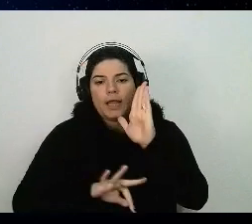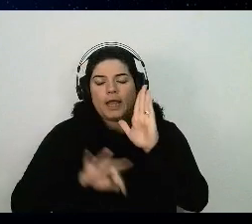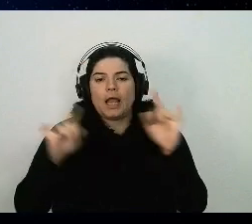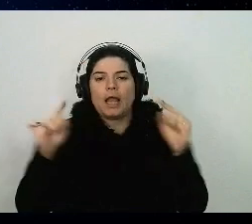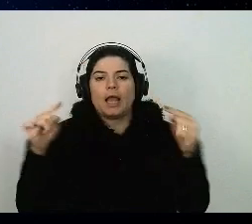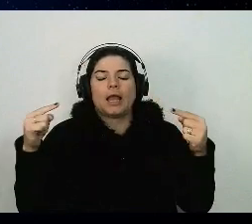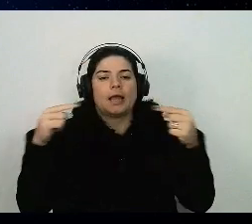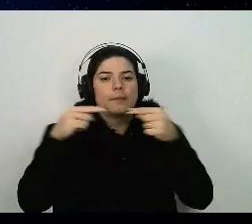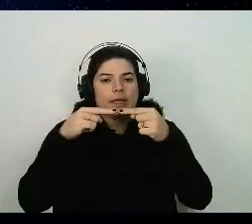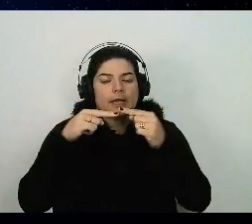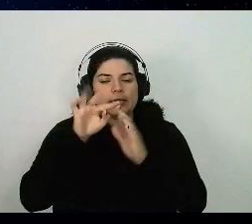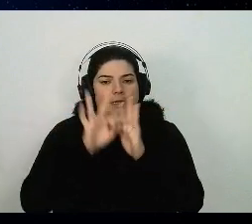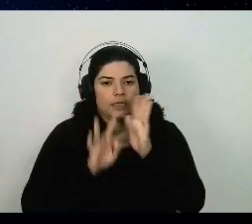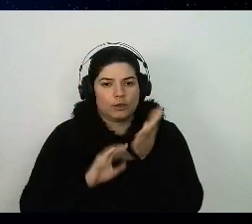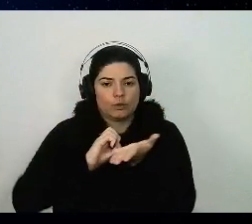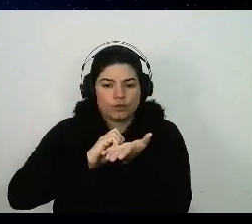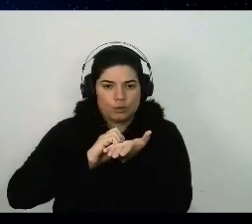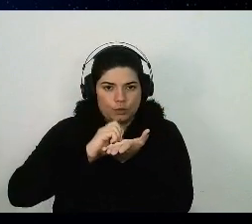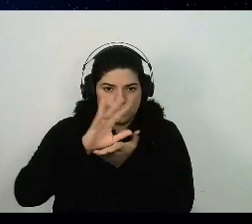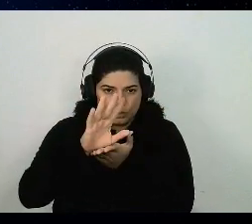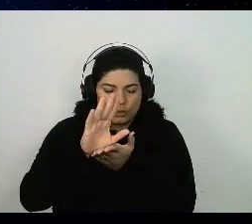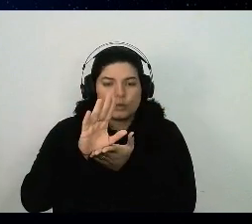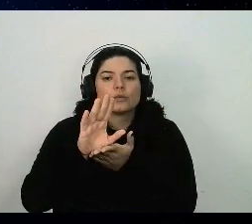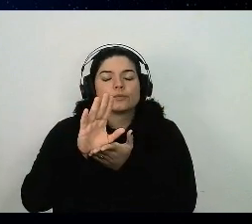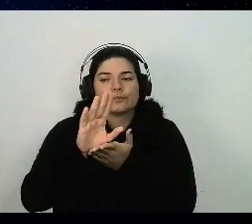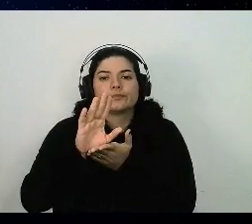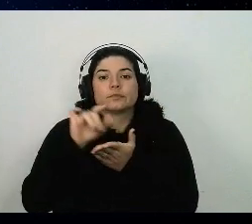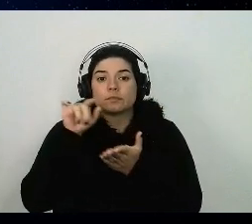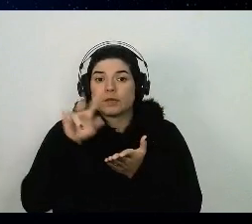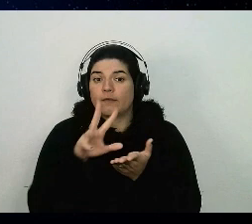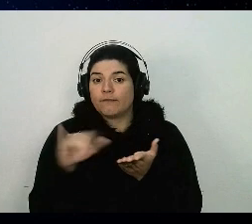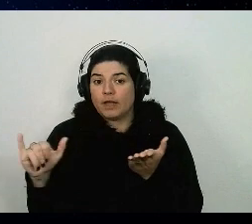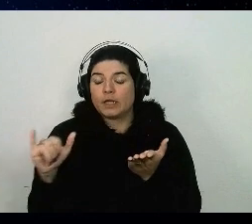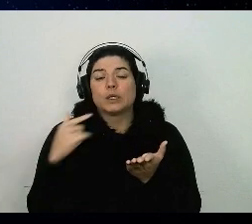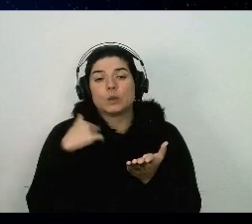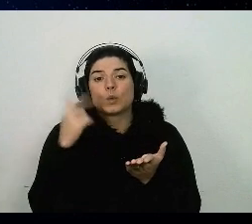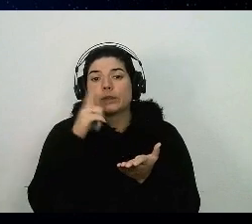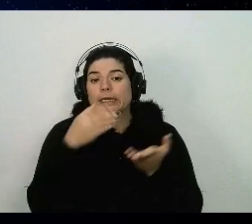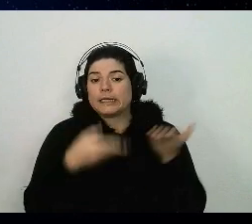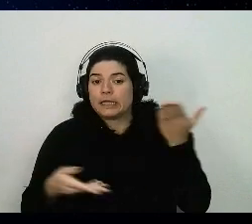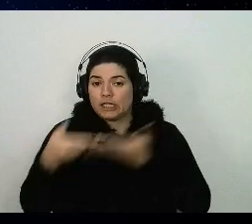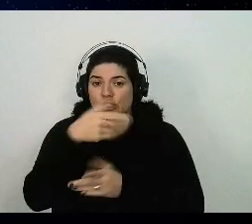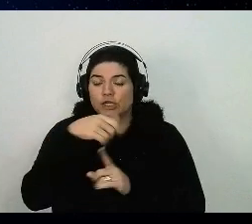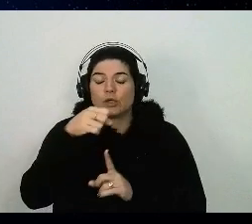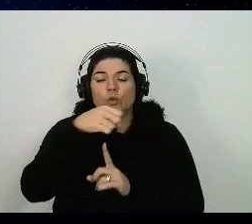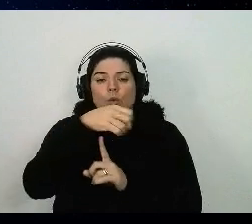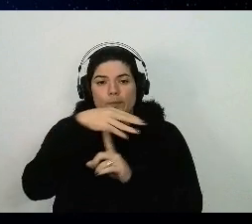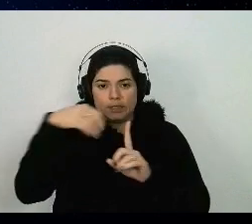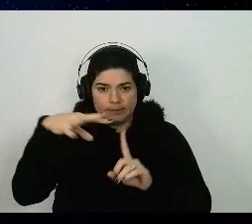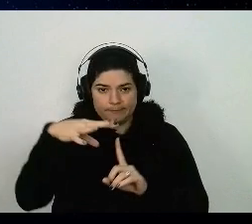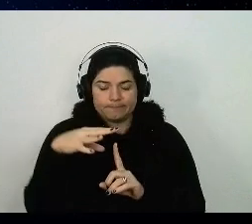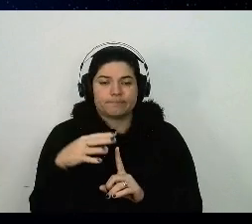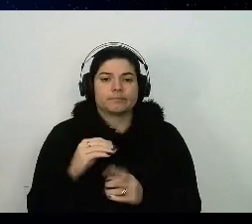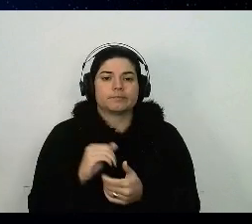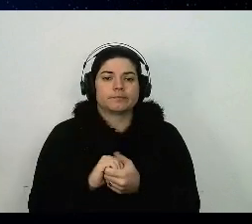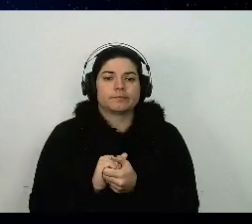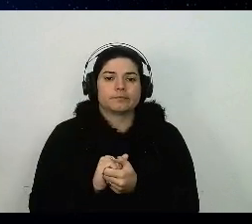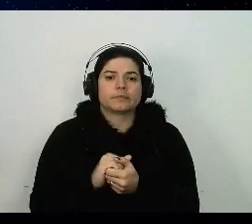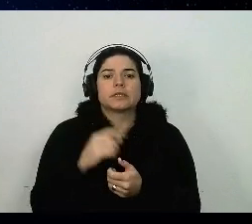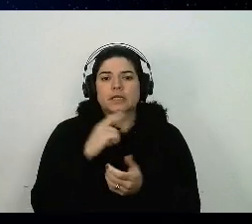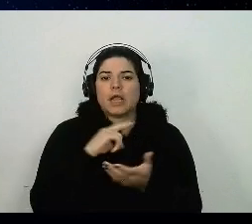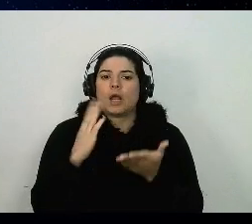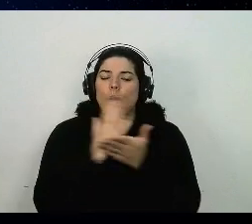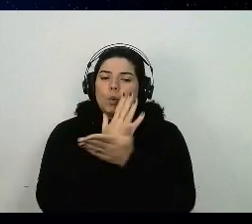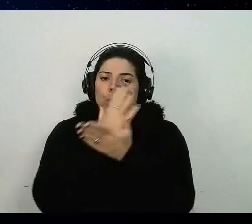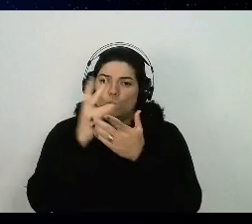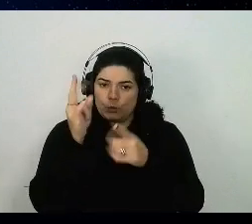envio comandos, né, textuais, ele vai e eu consigo interagir com a aplicação. Ela tem algumas proteções por default